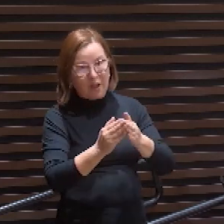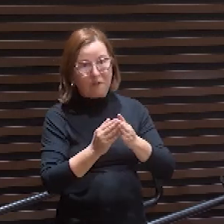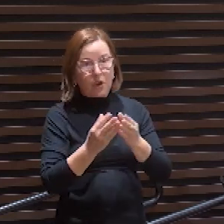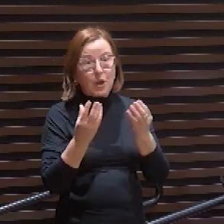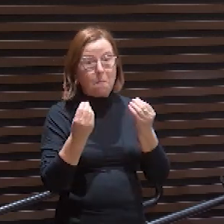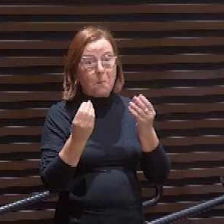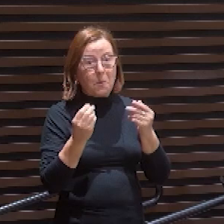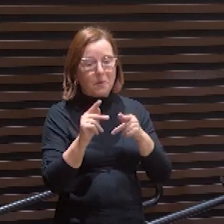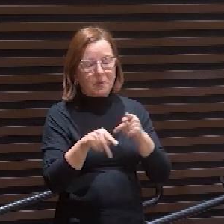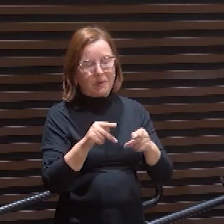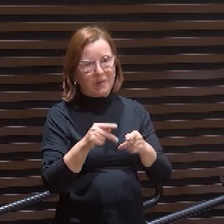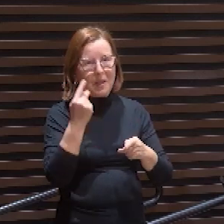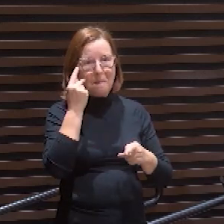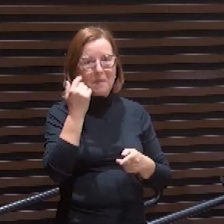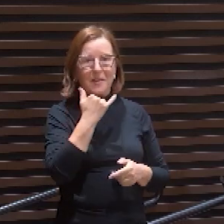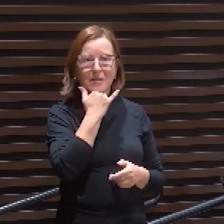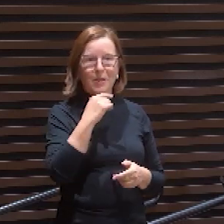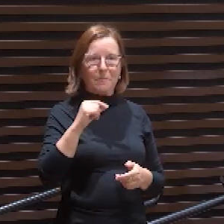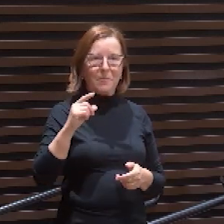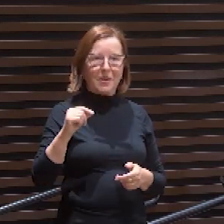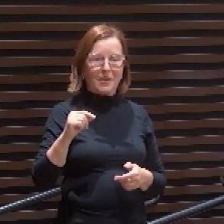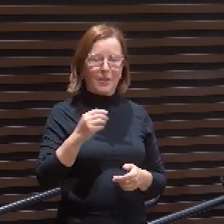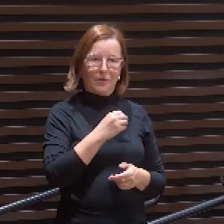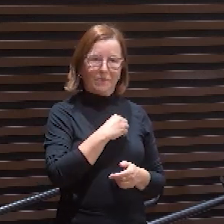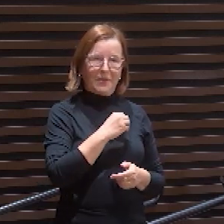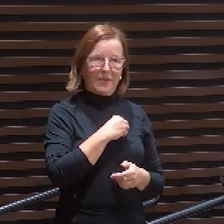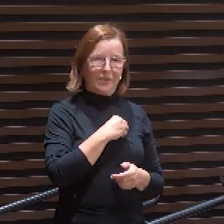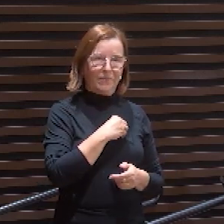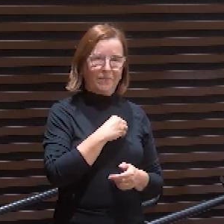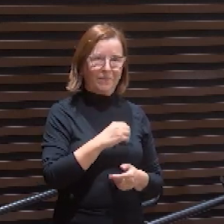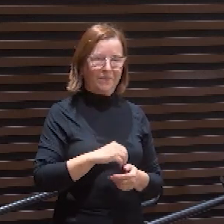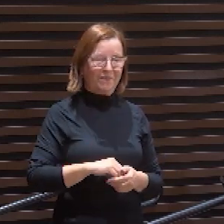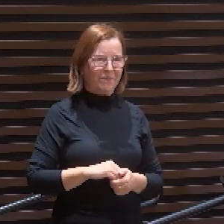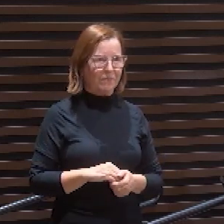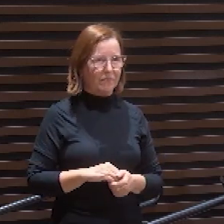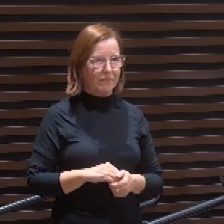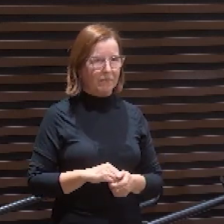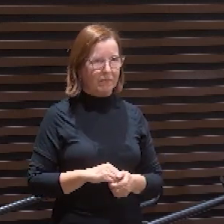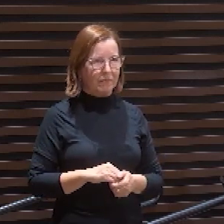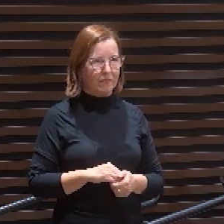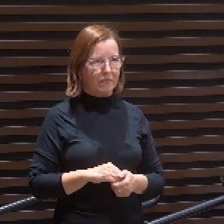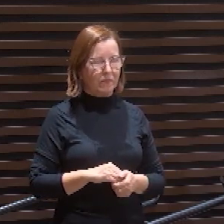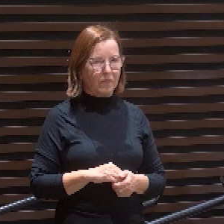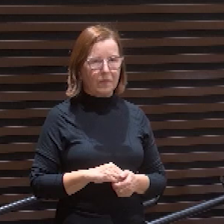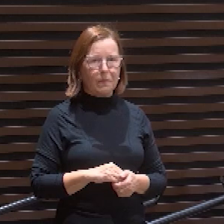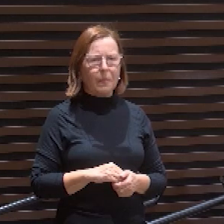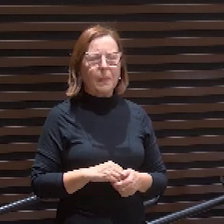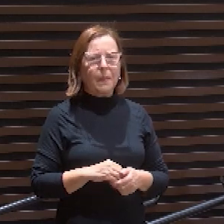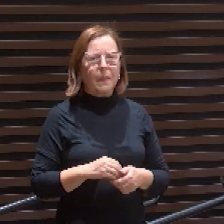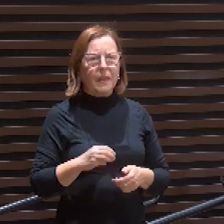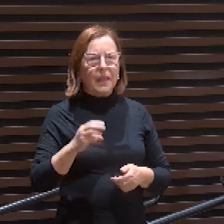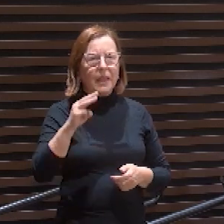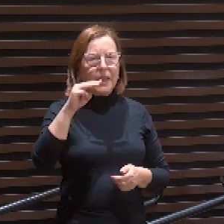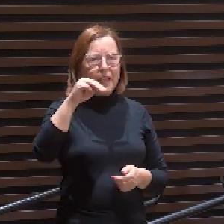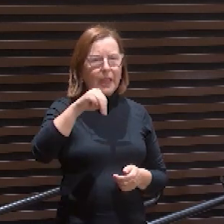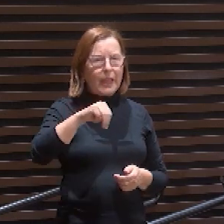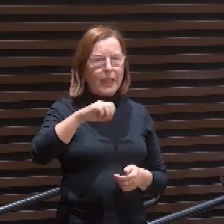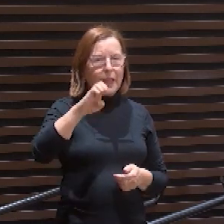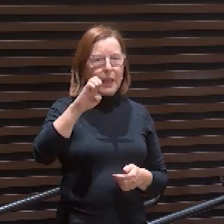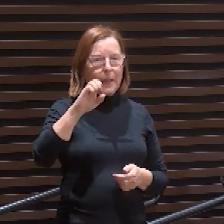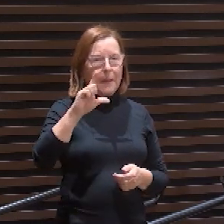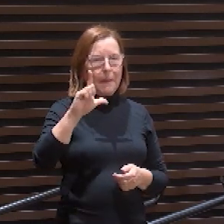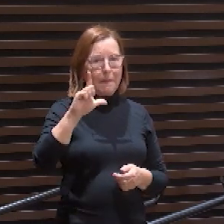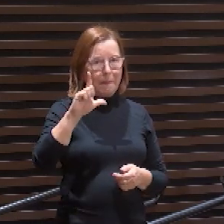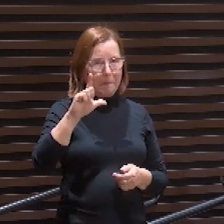muitos para a remissão dos pecados. O que foi que Melquisedeque trouxe? Pão e vinho.